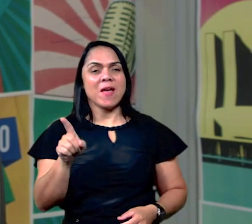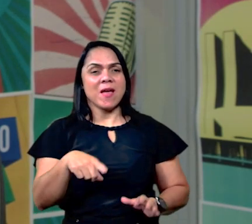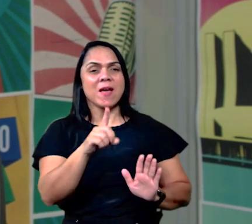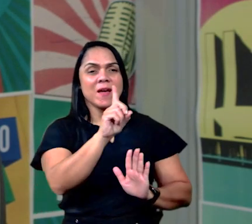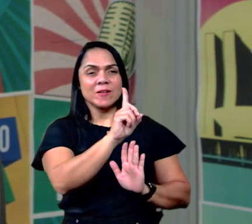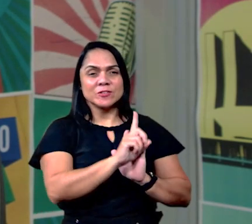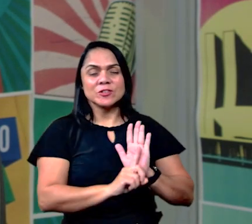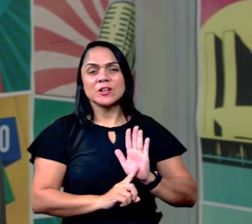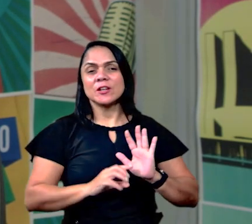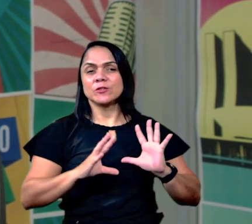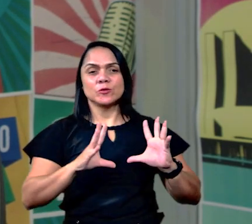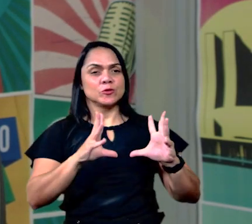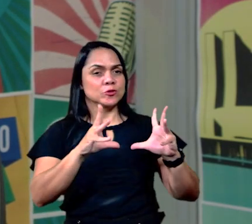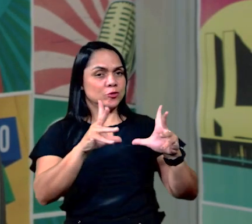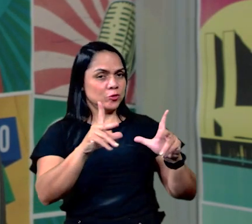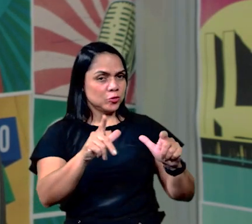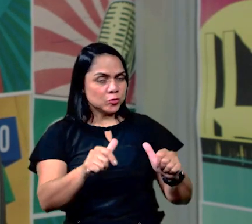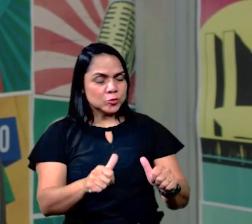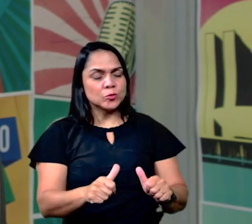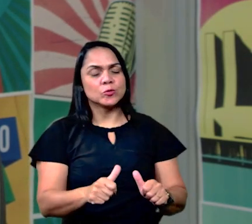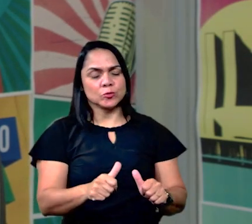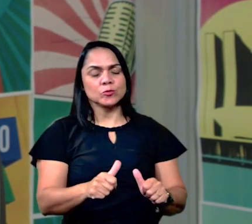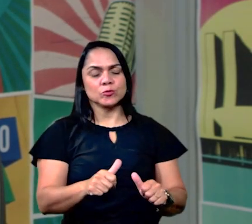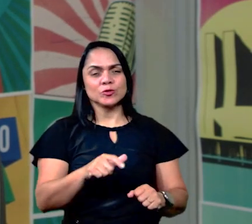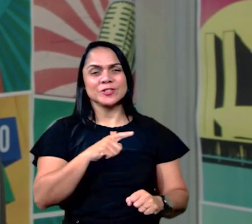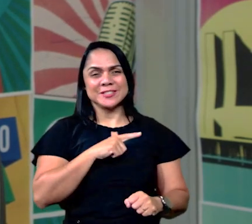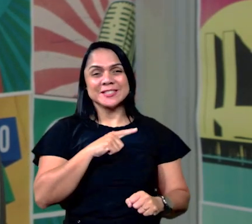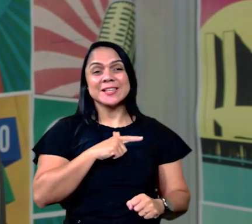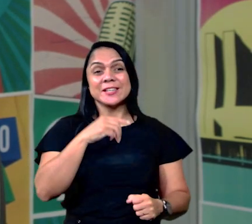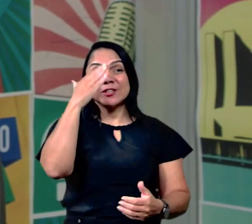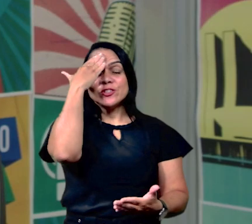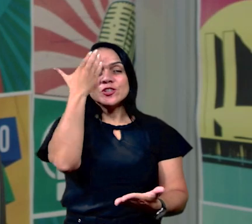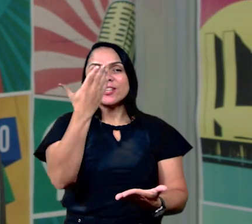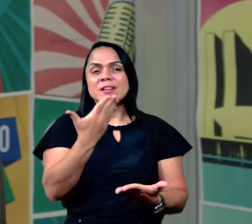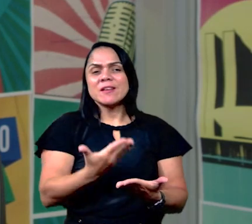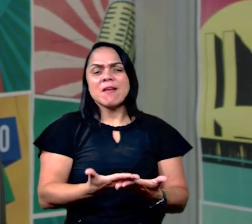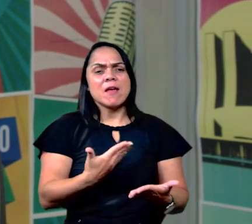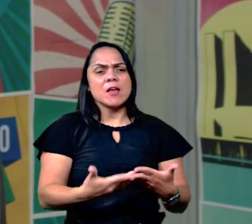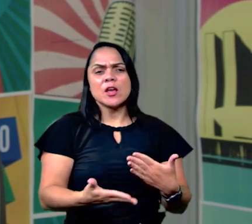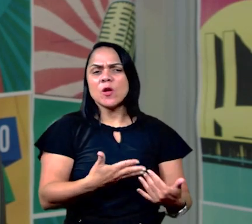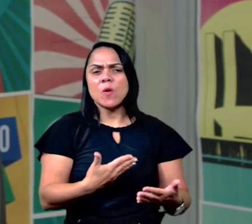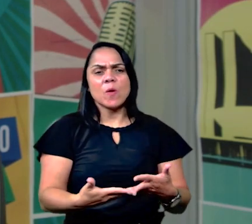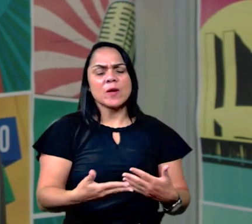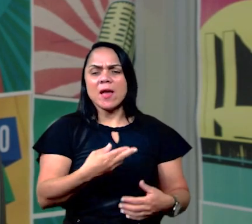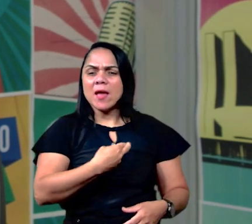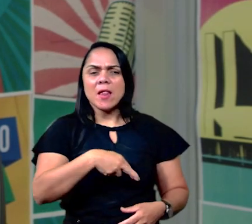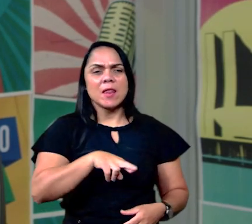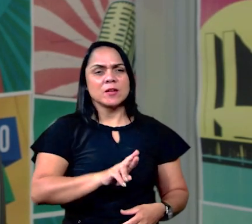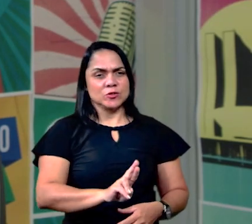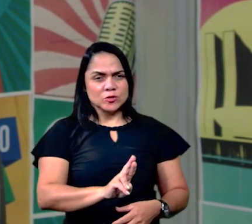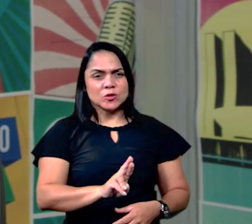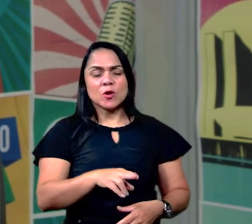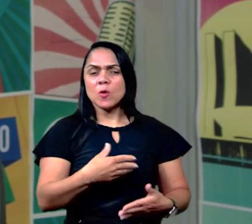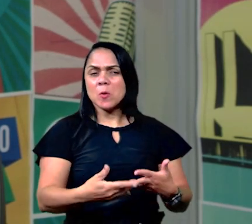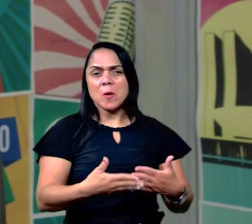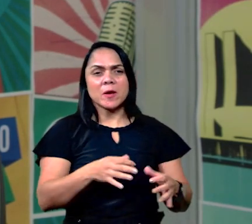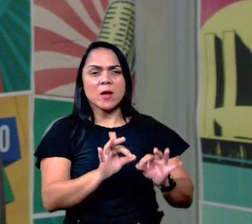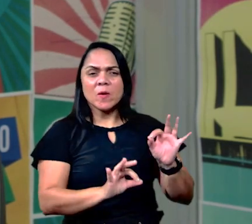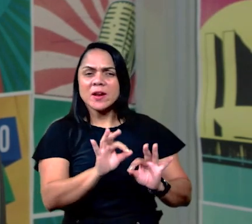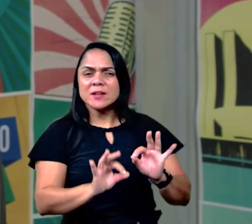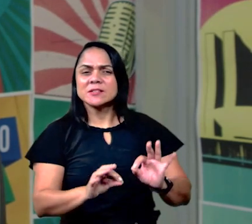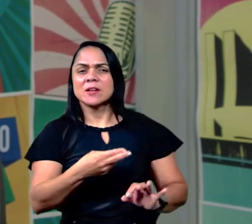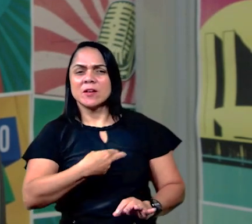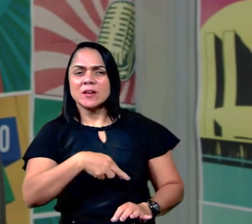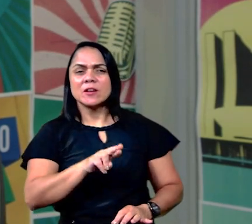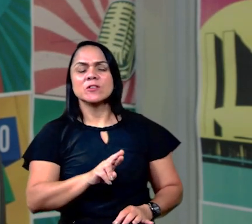todas as pessoas têm, né, de crer, né, em qualquer tipo de crença, religião, qualquer forma de organização religiosa e,